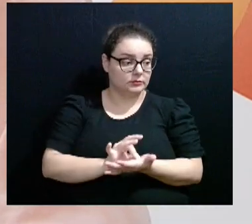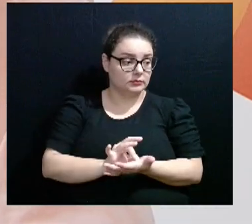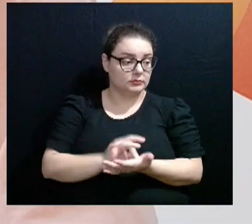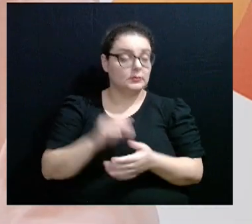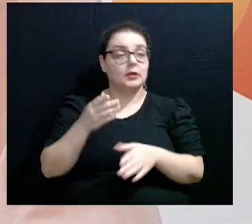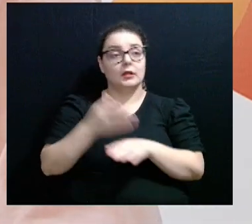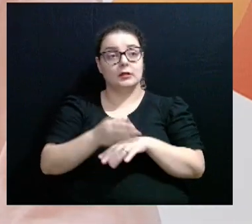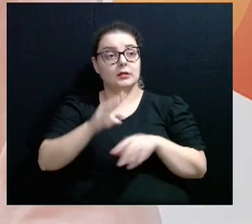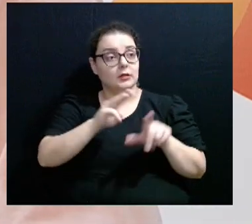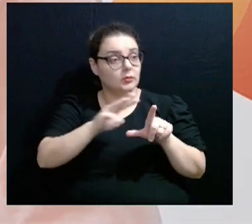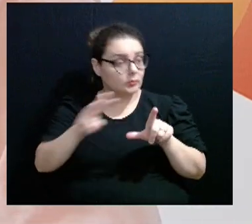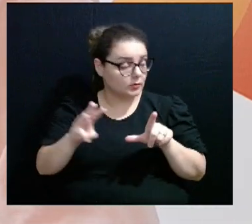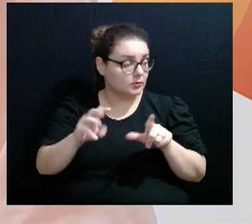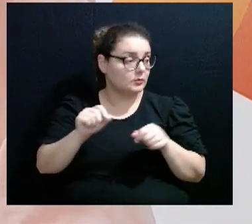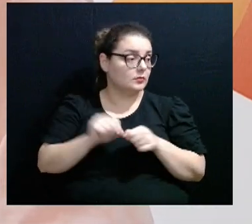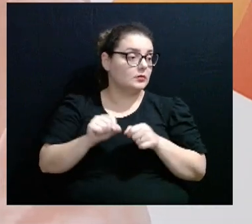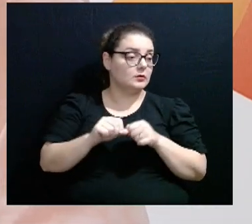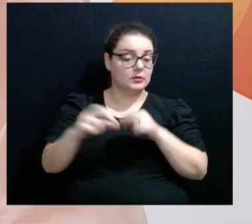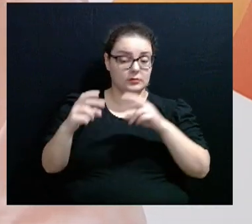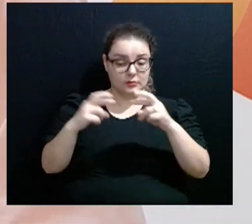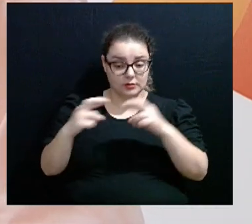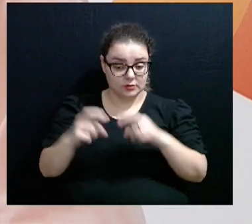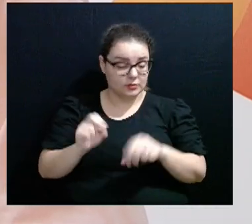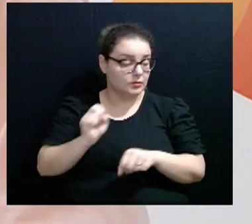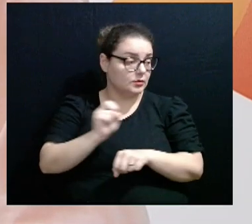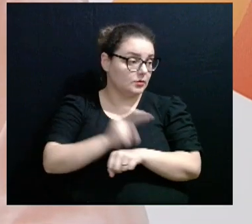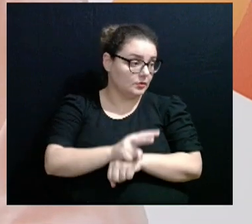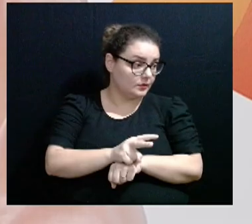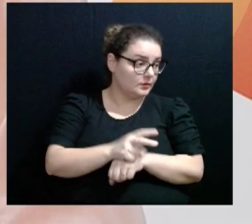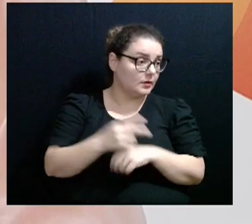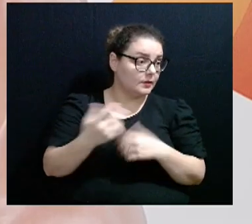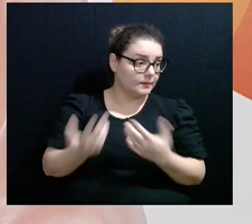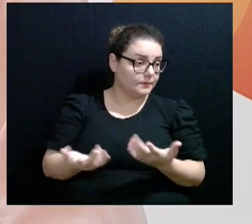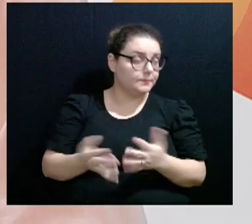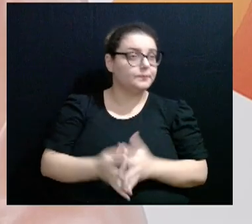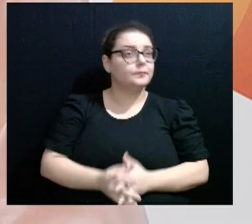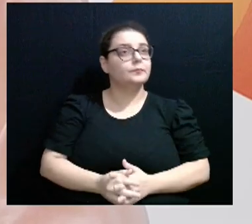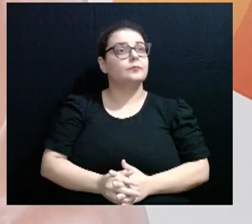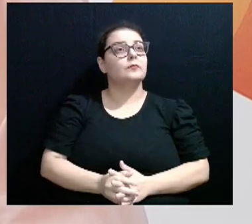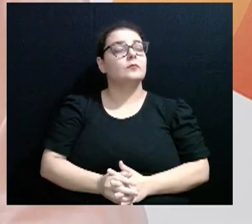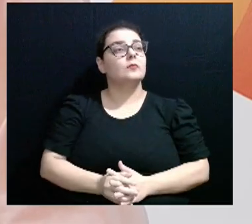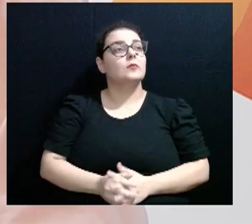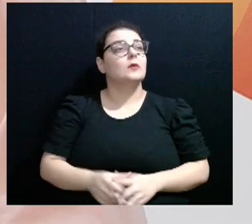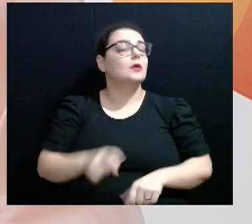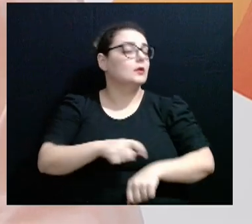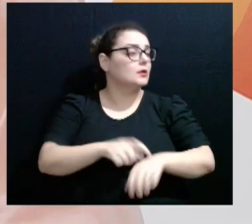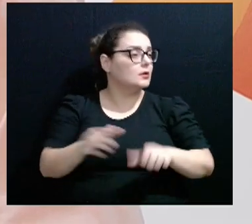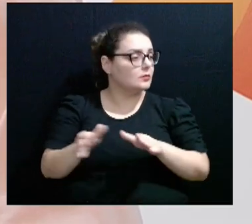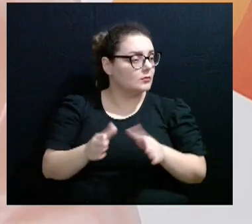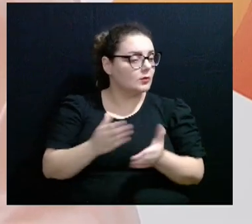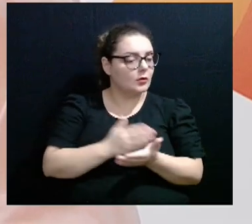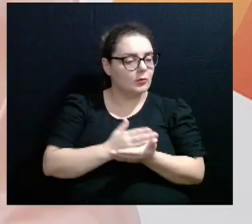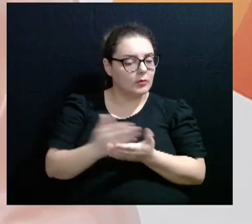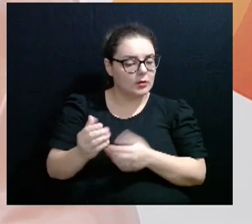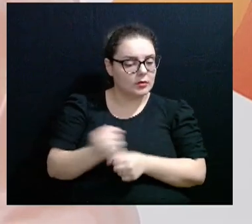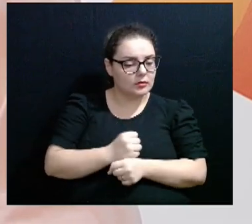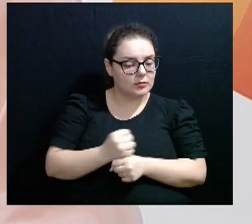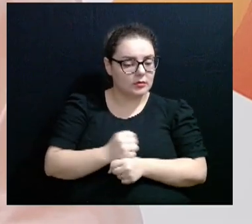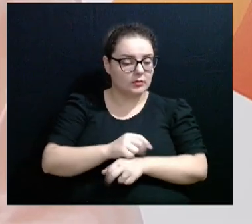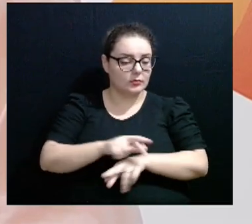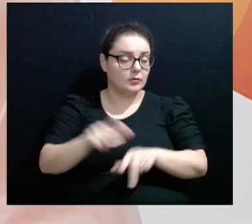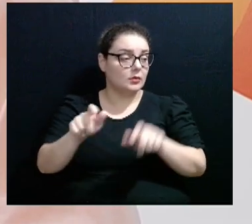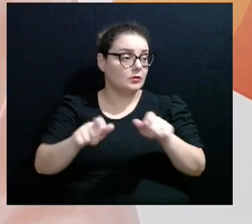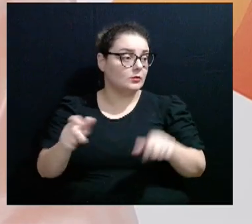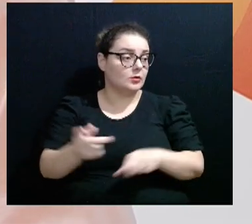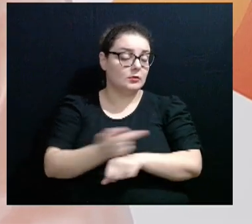portal, fazer ali a verificação das vagas disponíveis e nesse atual momento, né, começo do ano, muita gente já está em